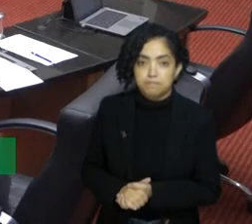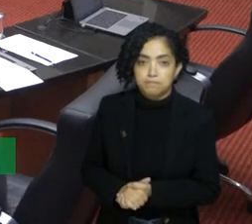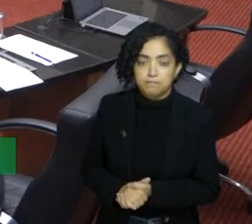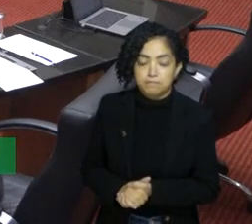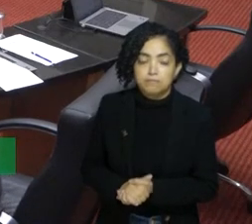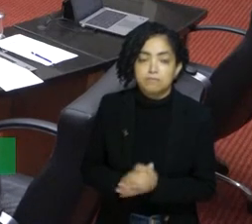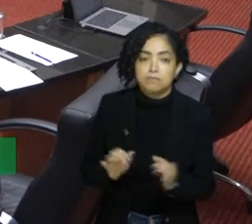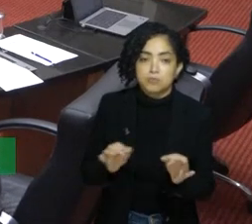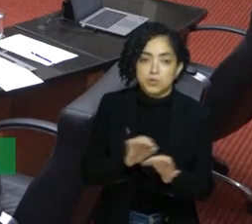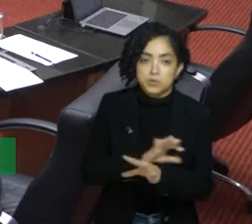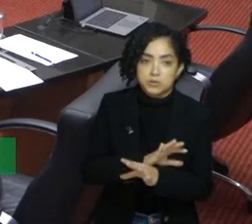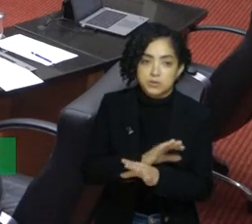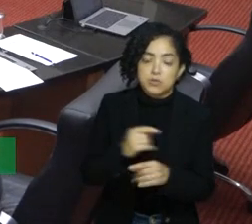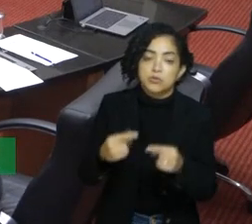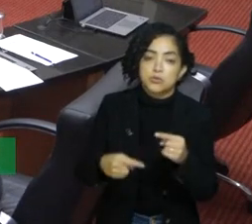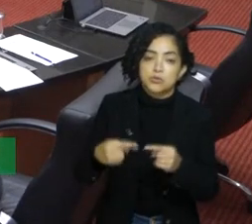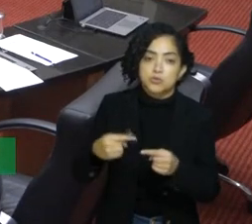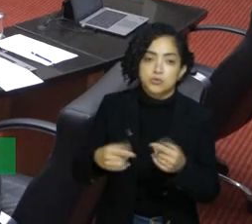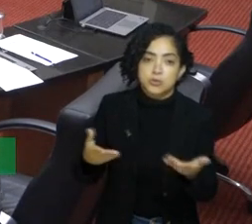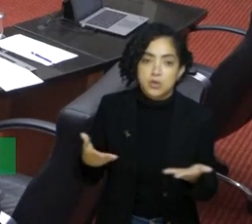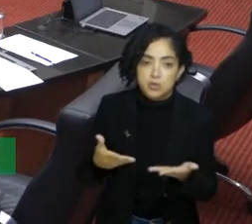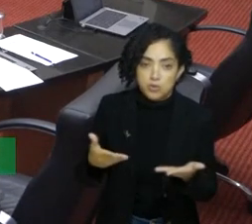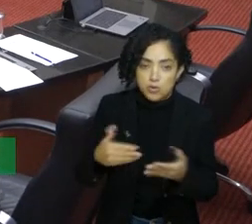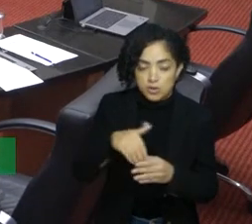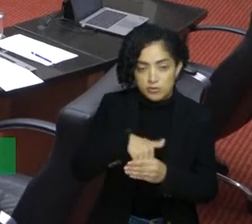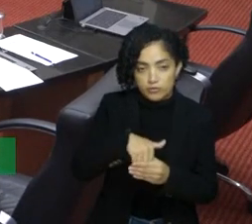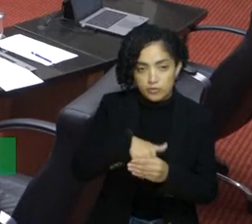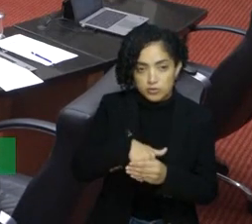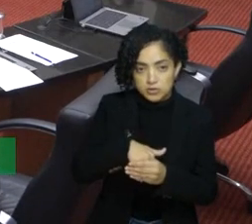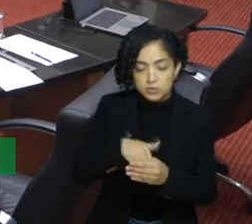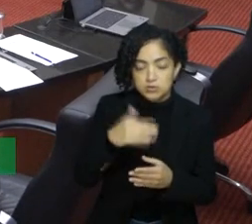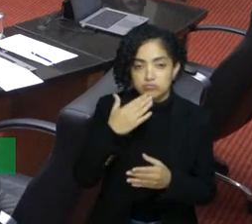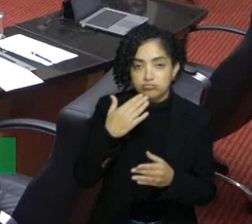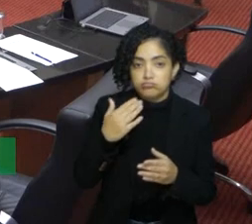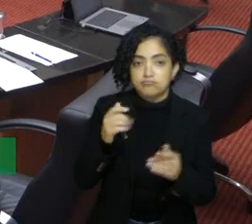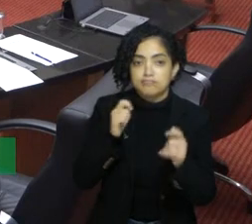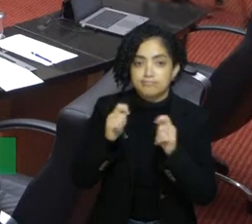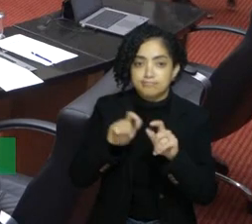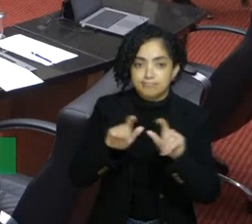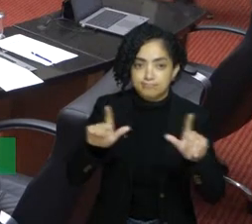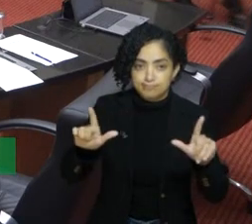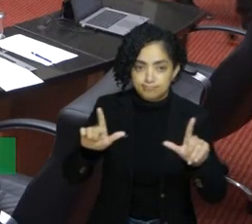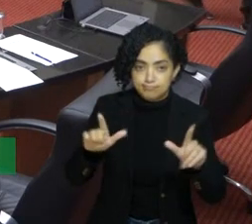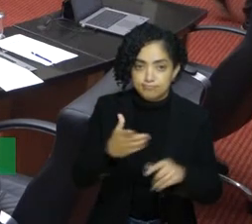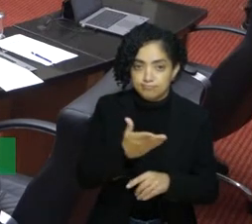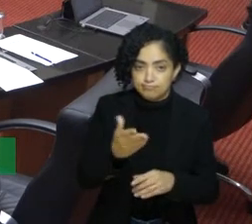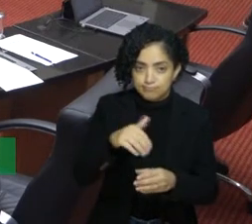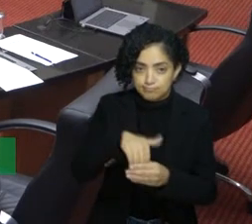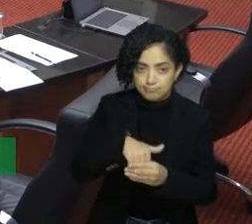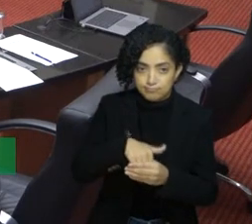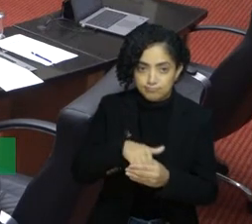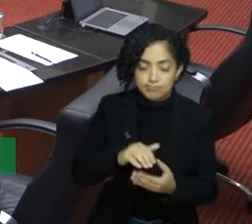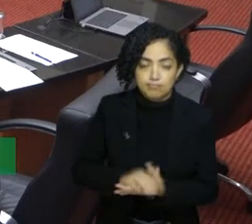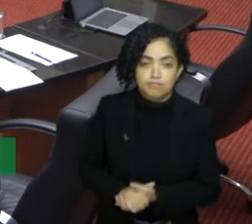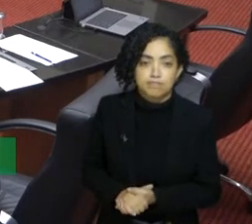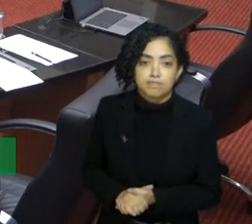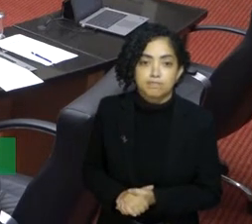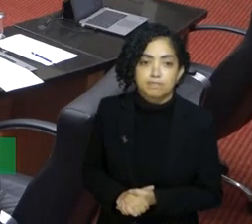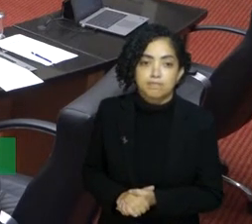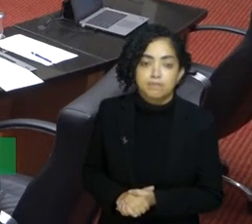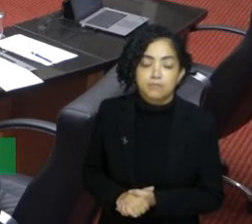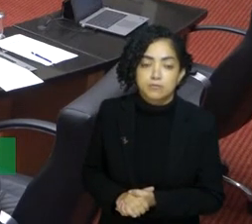Cerrada a discussão em votação. Peço a assessoria que abra o sistema para que os senhores deputados possam exercer seu direito de